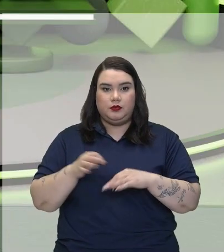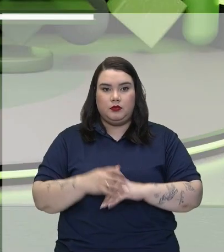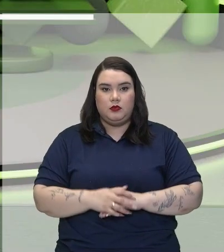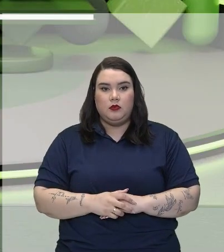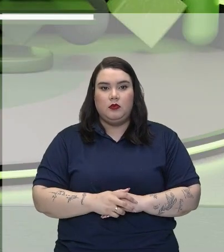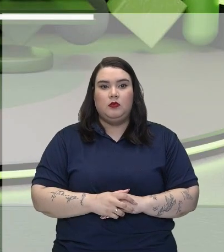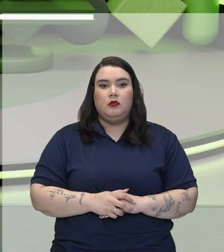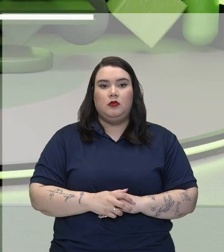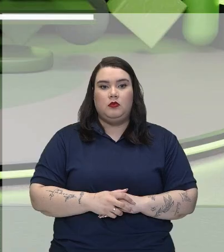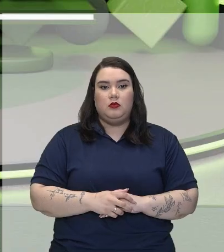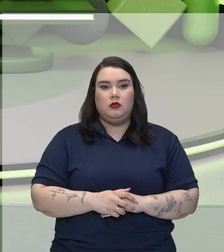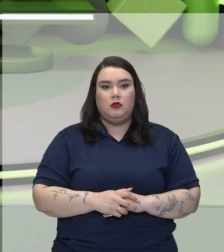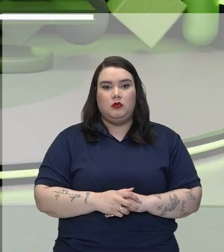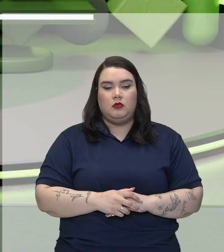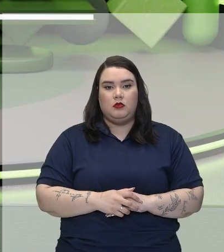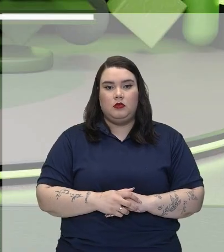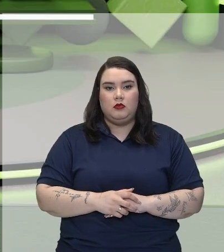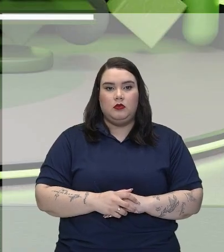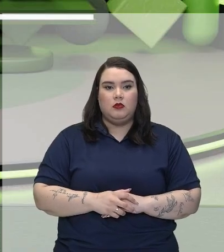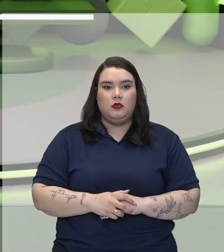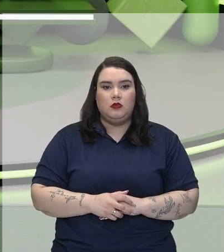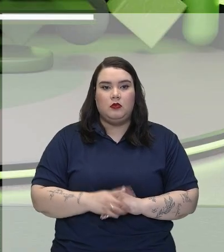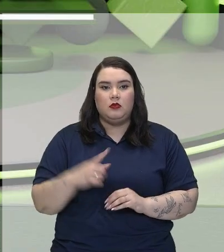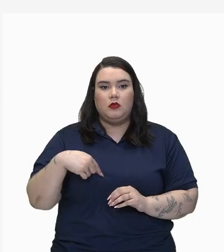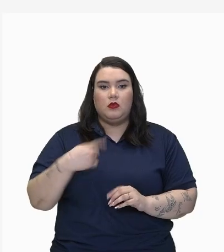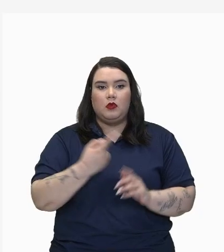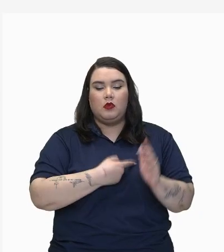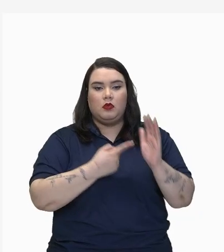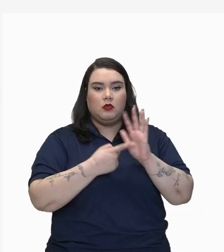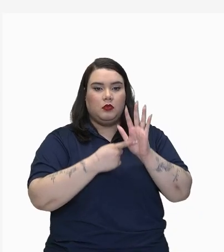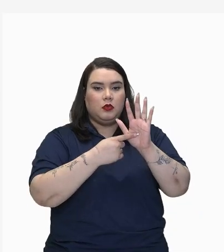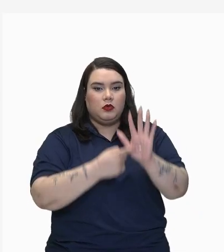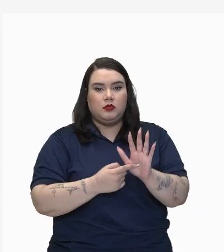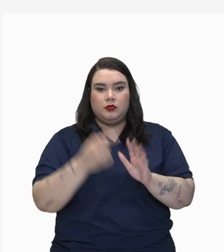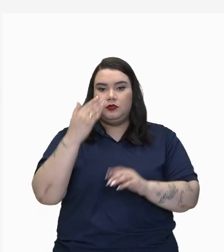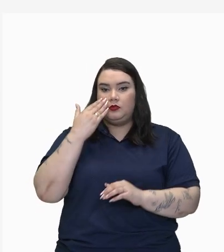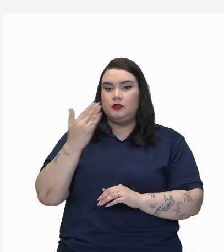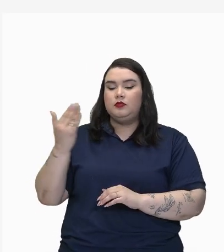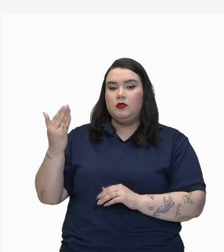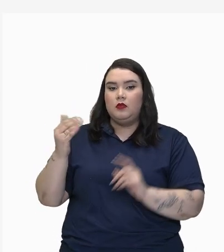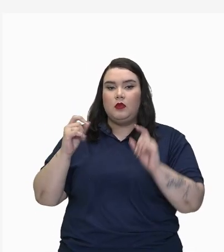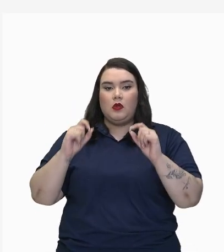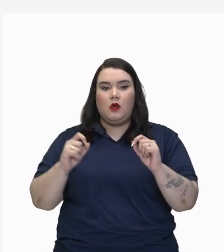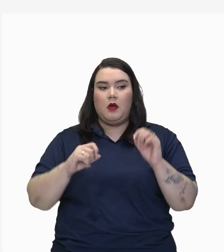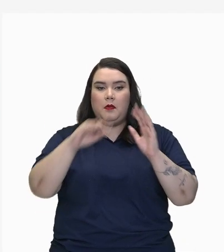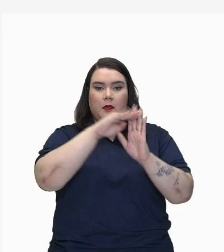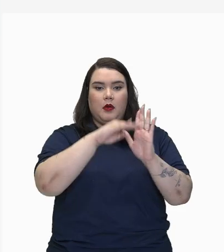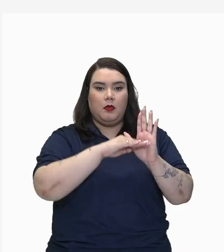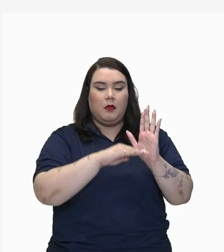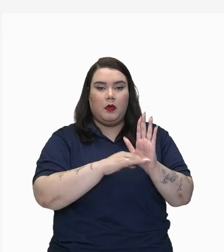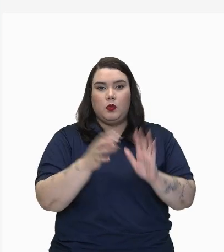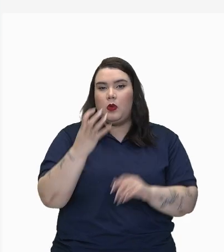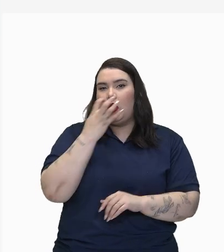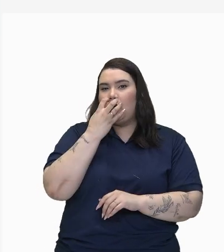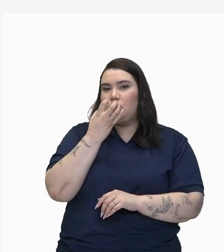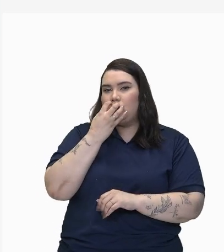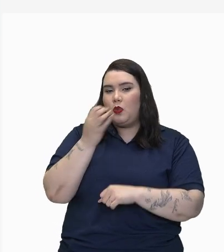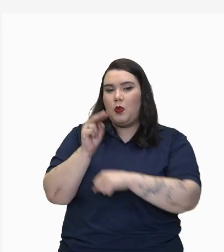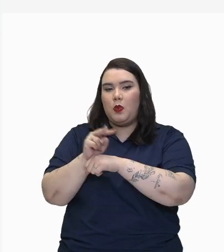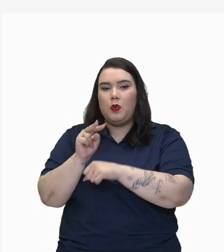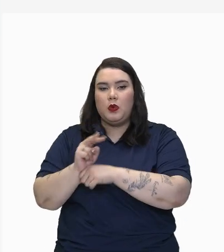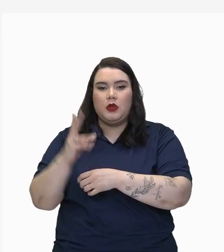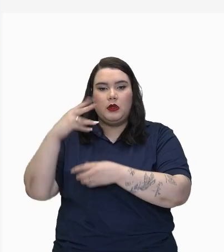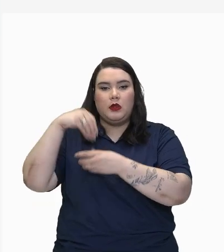trouxemos, vamos voltar lá rapidinho, né? Nós trouxemos ali a classificação do cão doméstico, né? Então, estou falando aqui